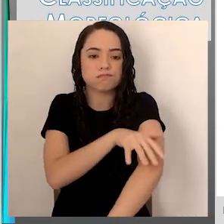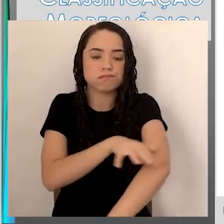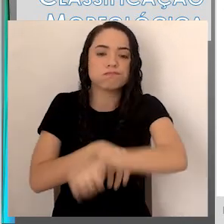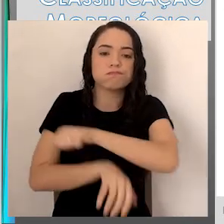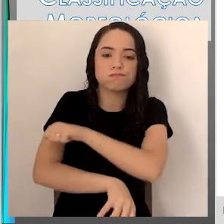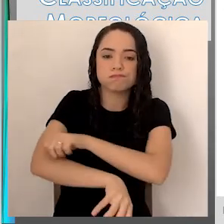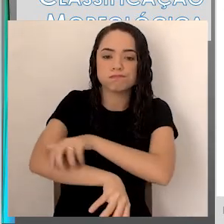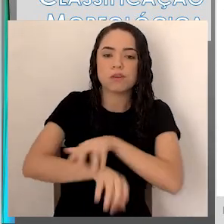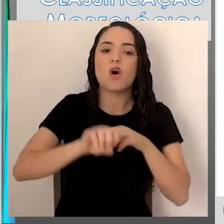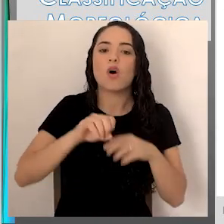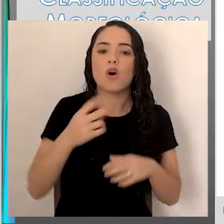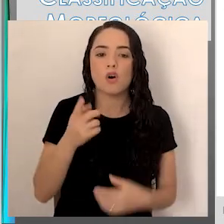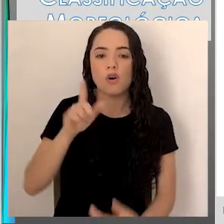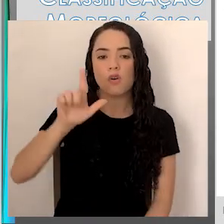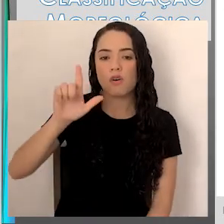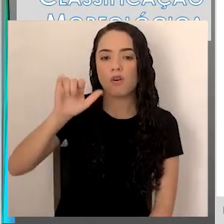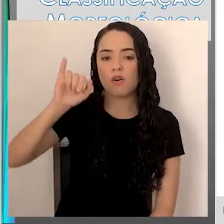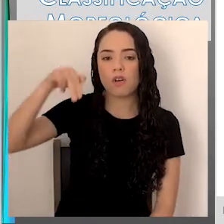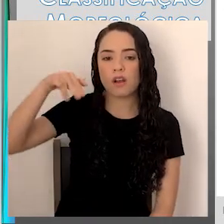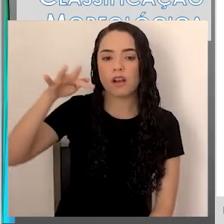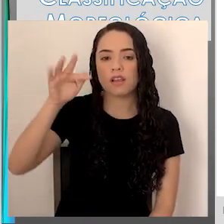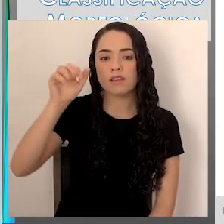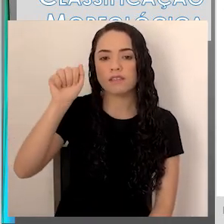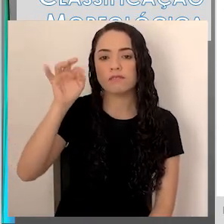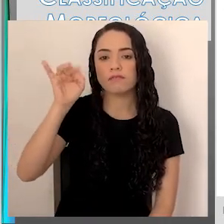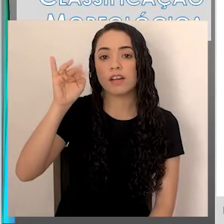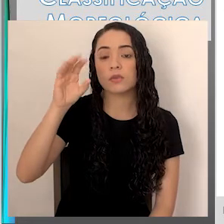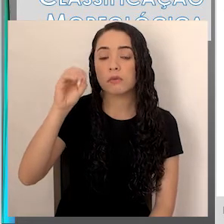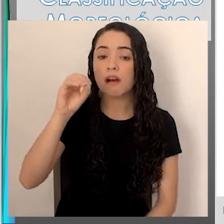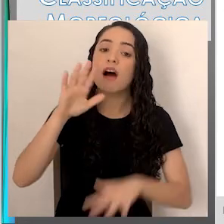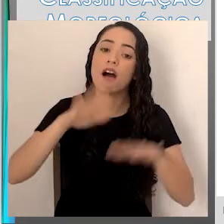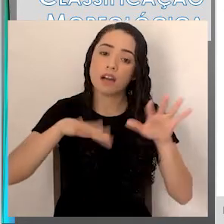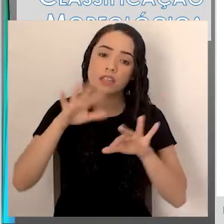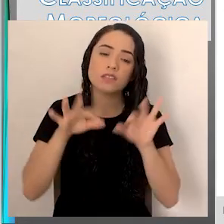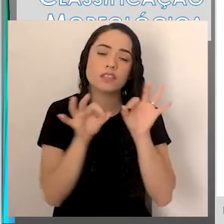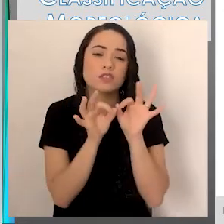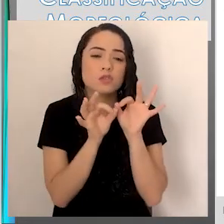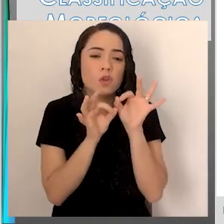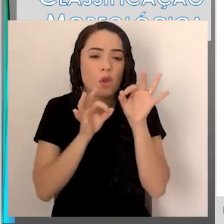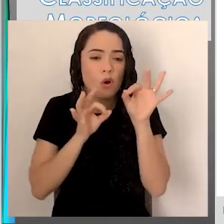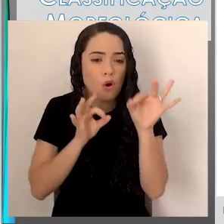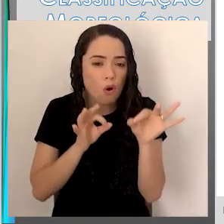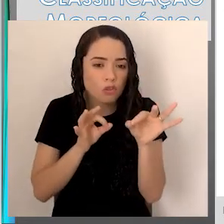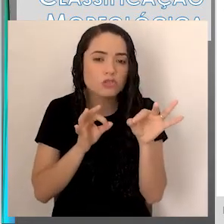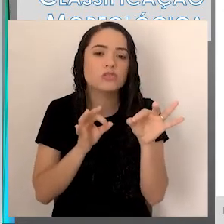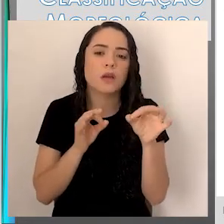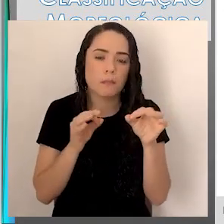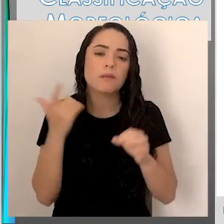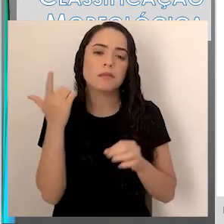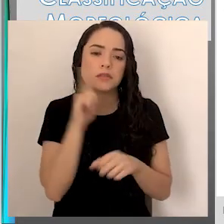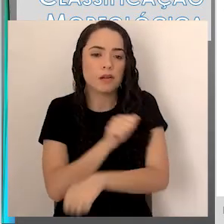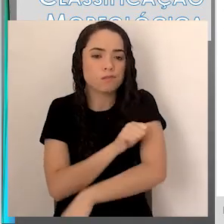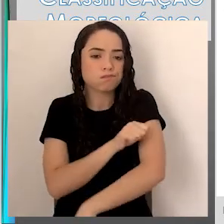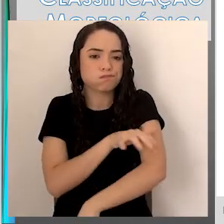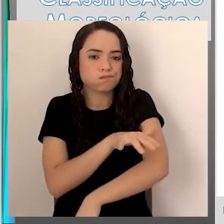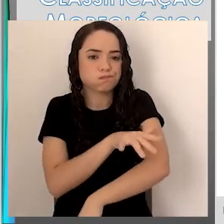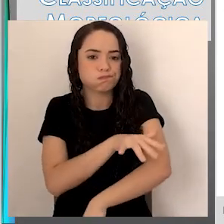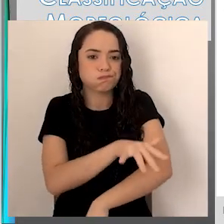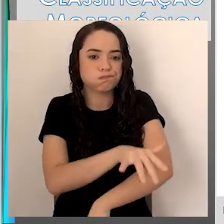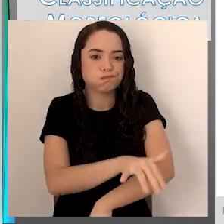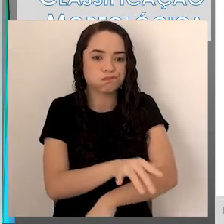vasos linfáticos mais próximos, e poderão executar a sua ação a longa distância, ou seja, ação